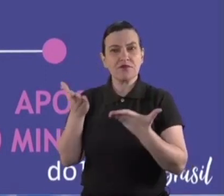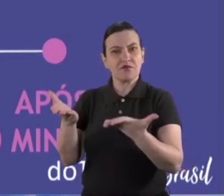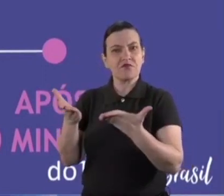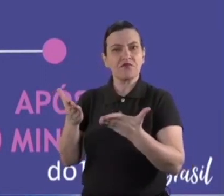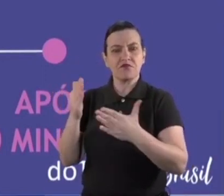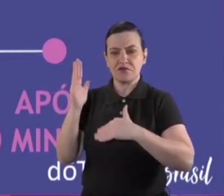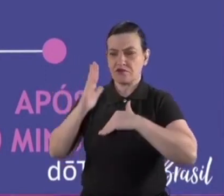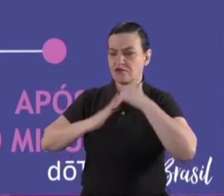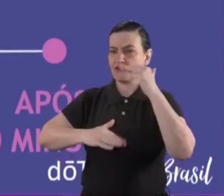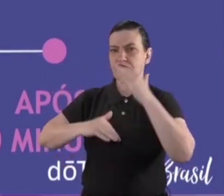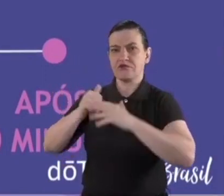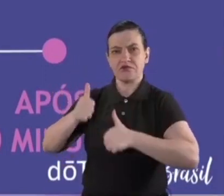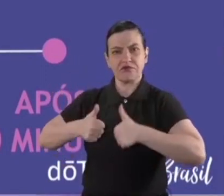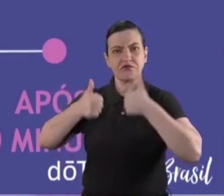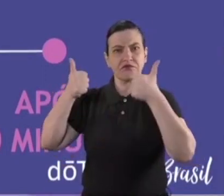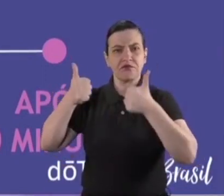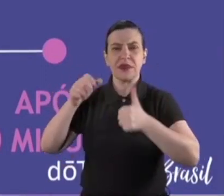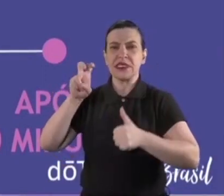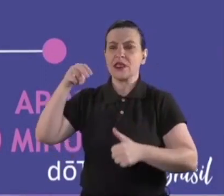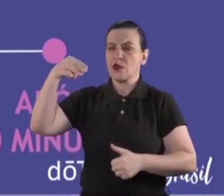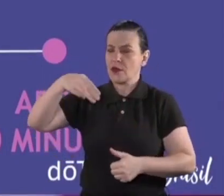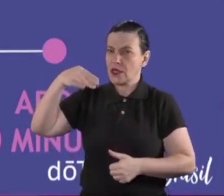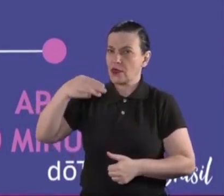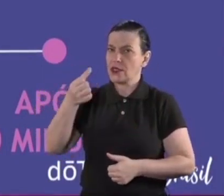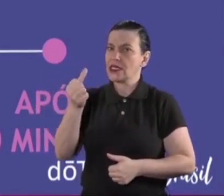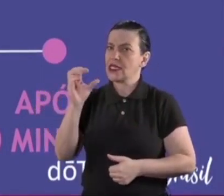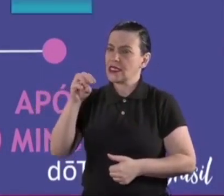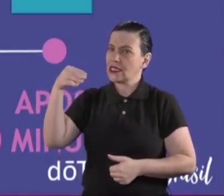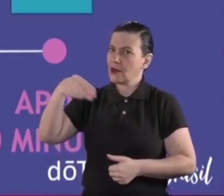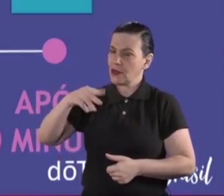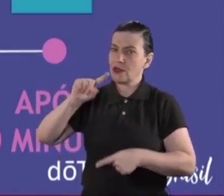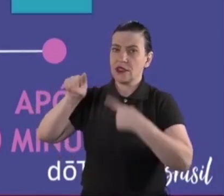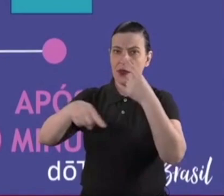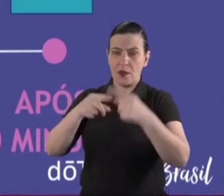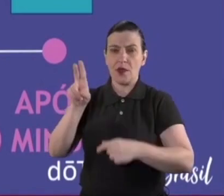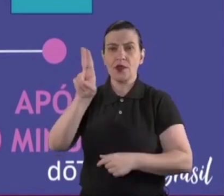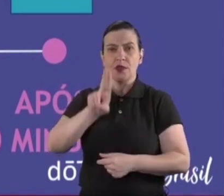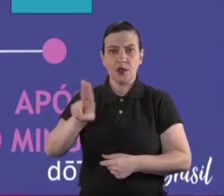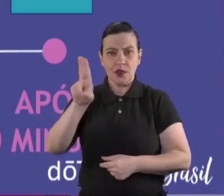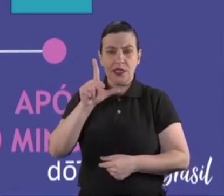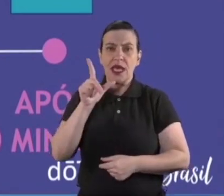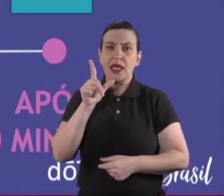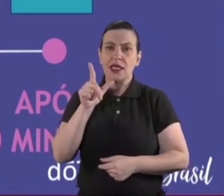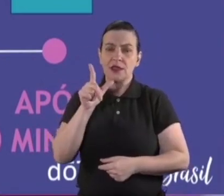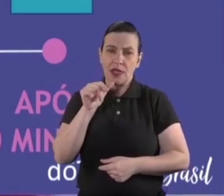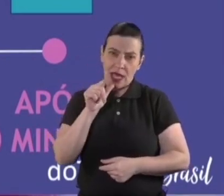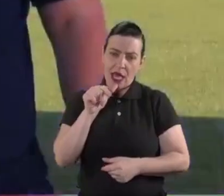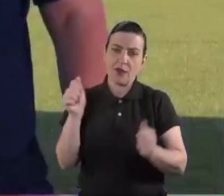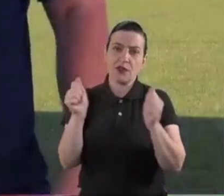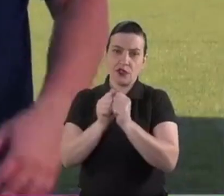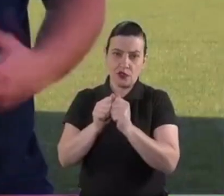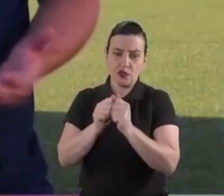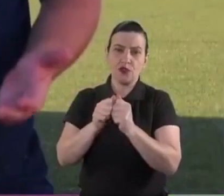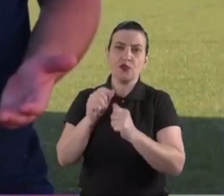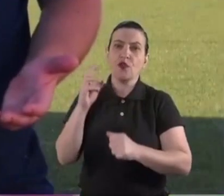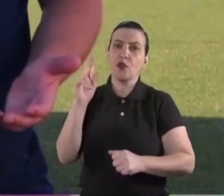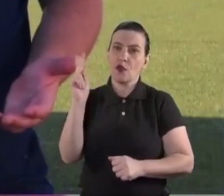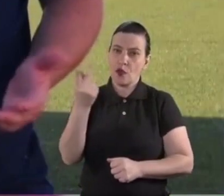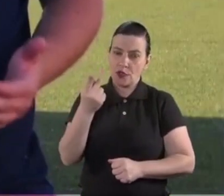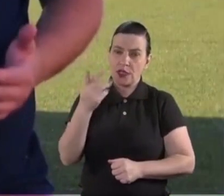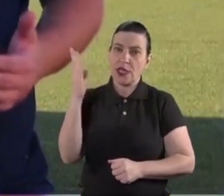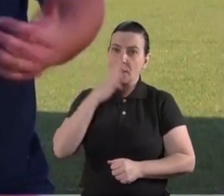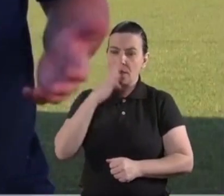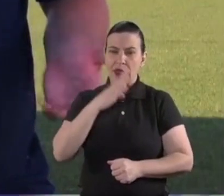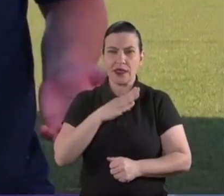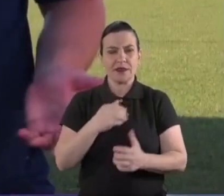uma melhora expressiva 5 minutos e 60 minutos após a utilização do óleo de hortelã-pimenta. Surgiu então a